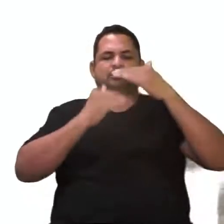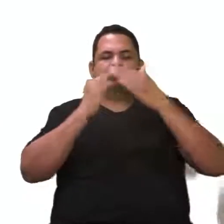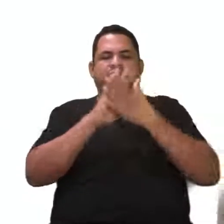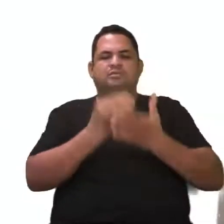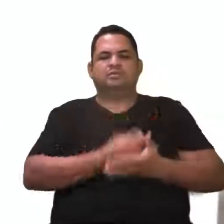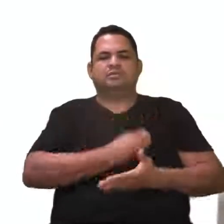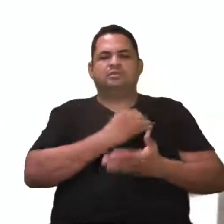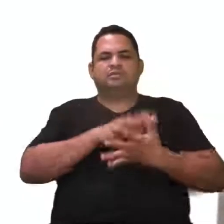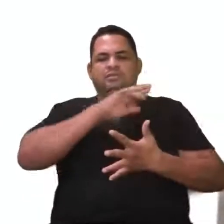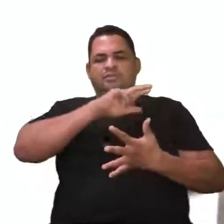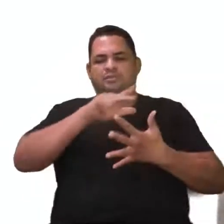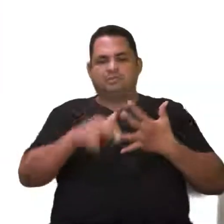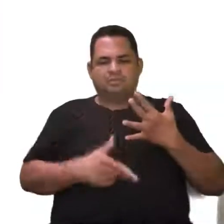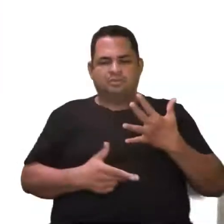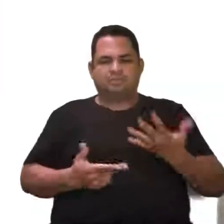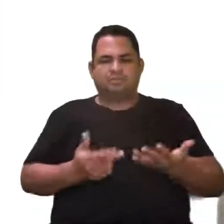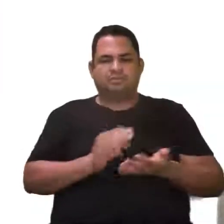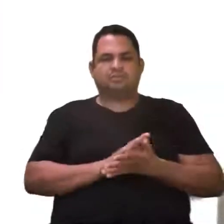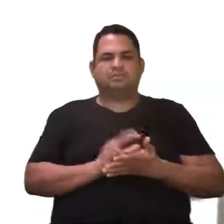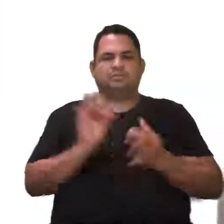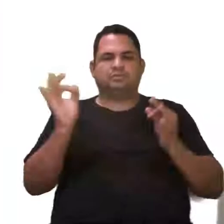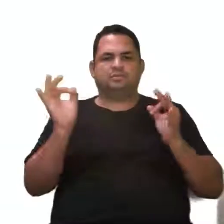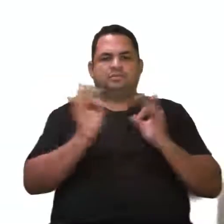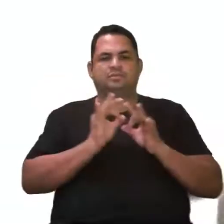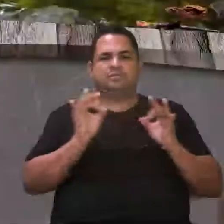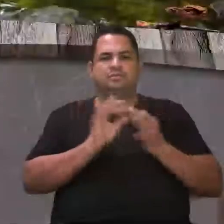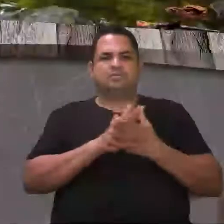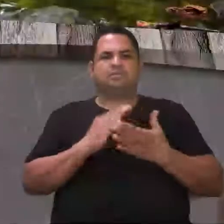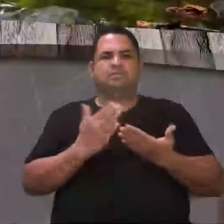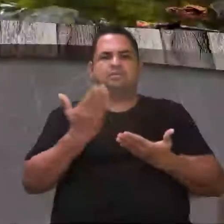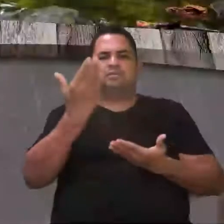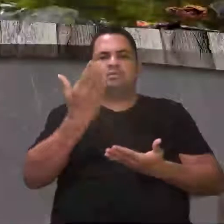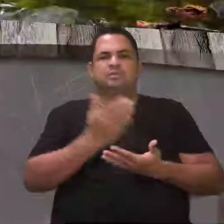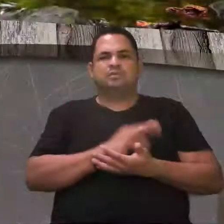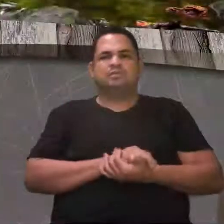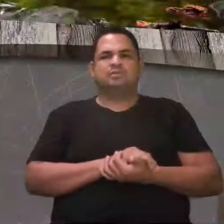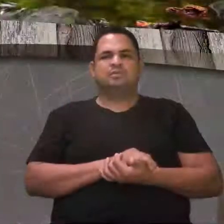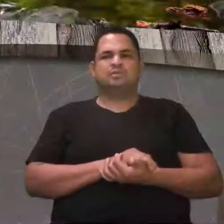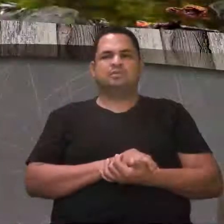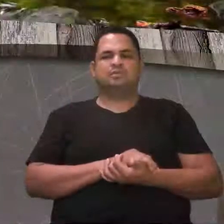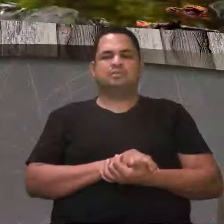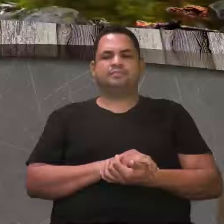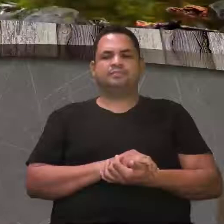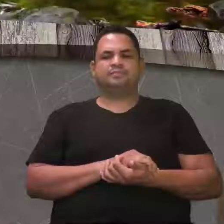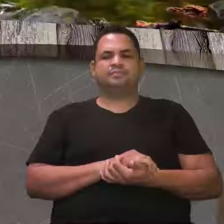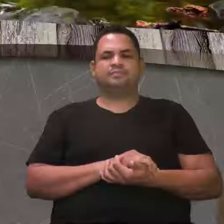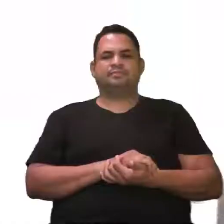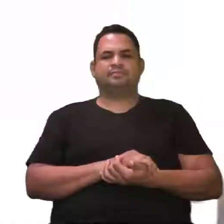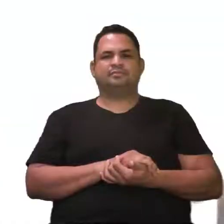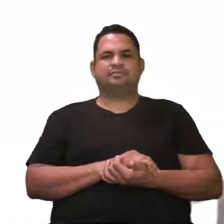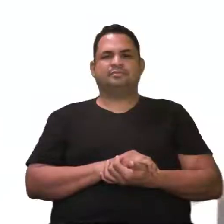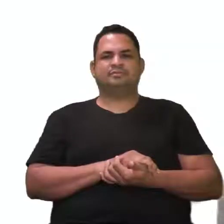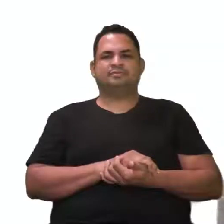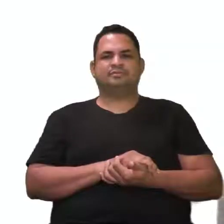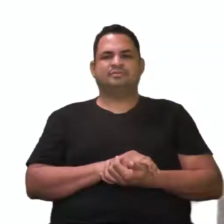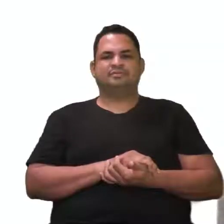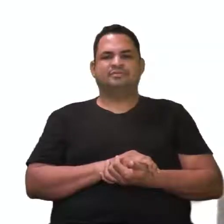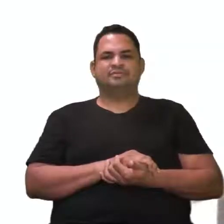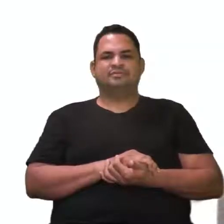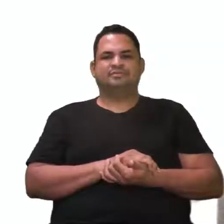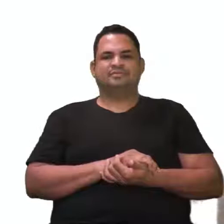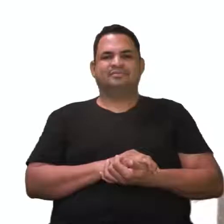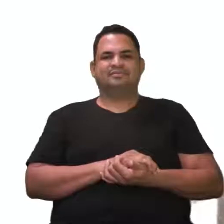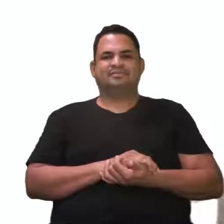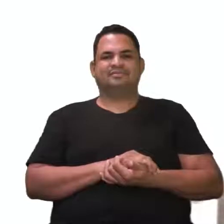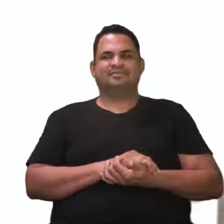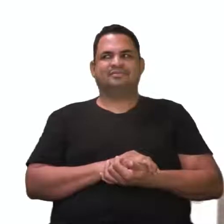sobrevivência dessa espécie. Perfeito? Vamos seguindo? Agora me tira daí de cima dos bichinhos. Não, pode jogar no slide. Deixa